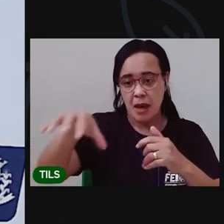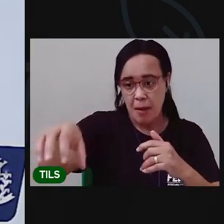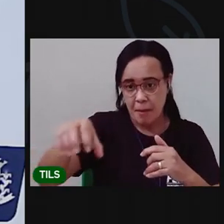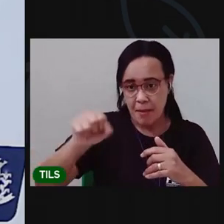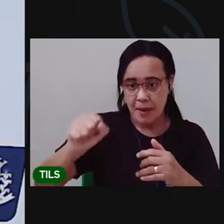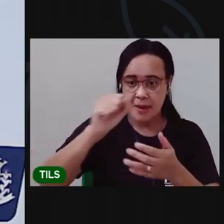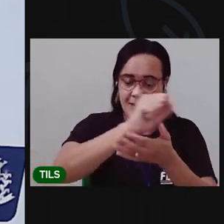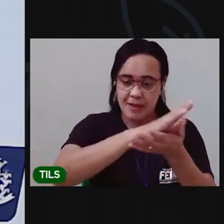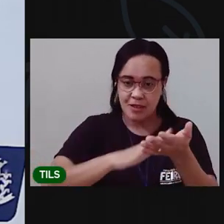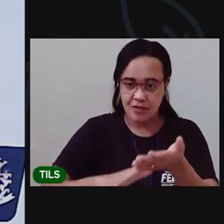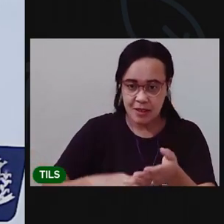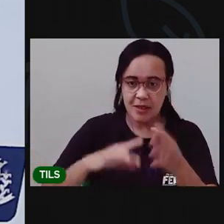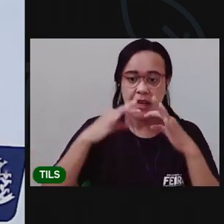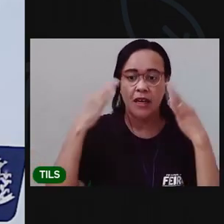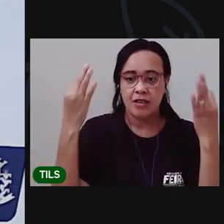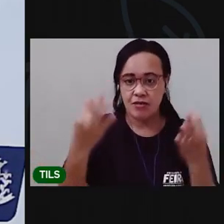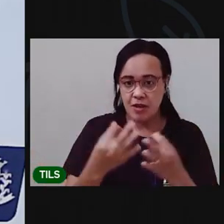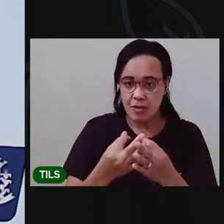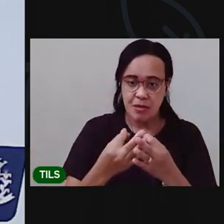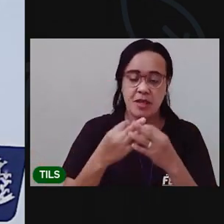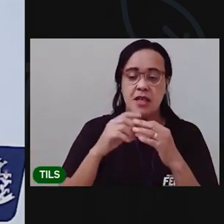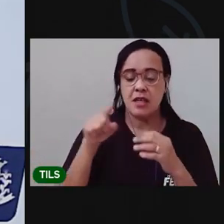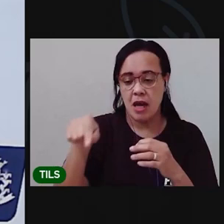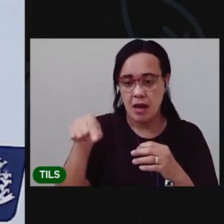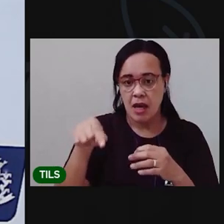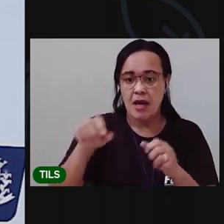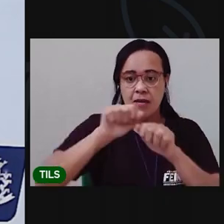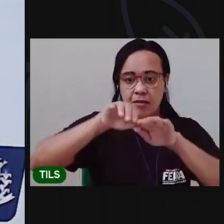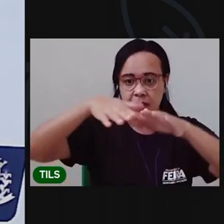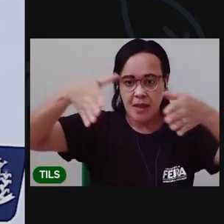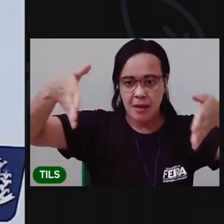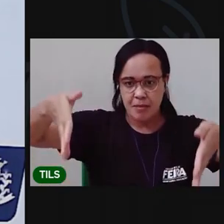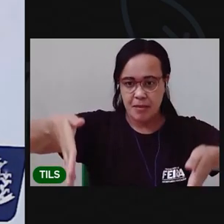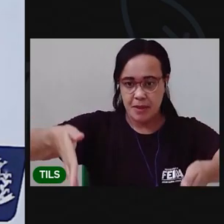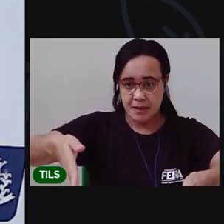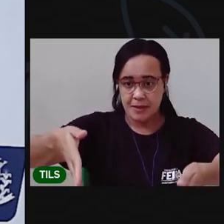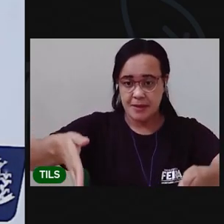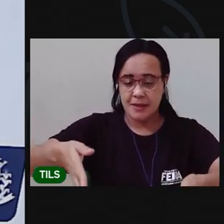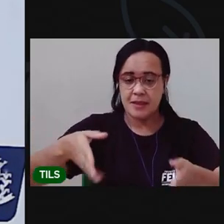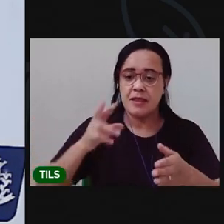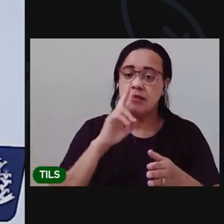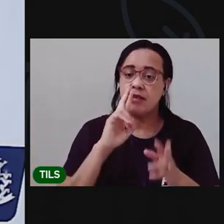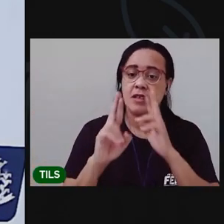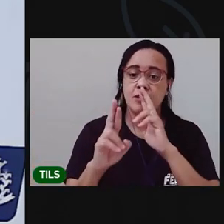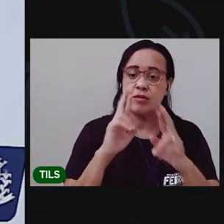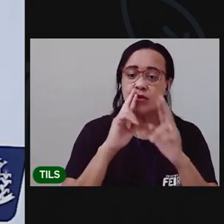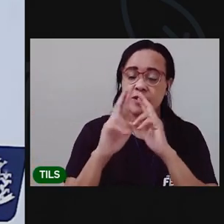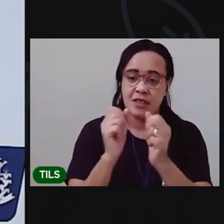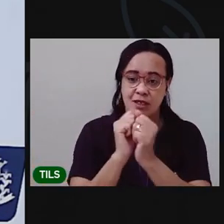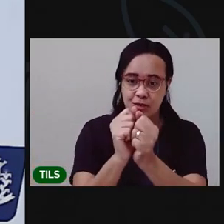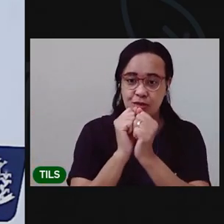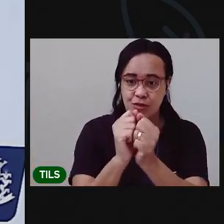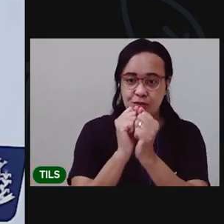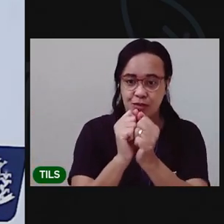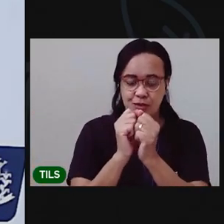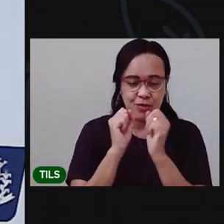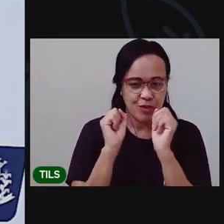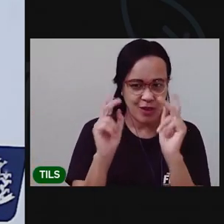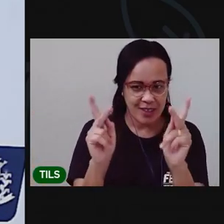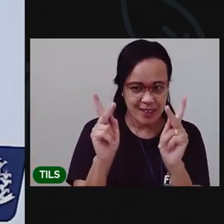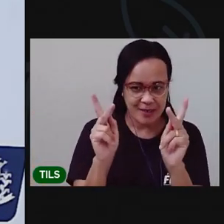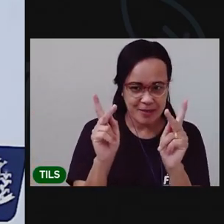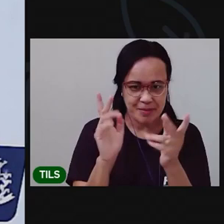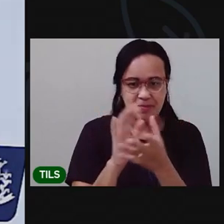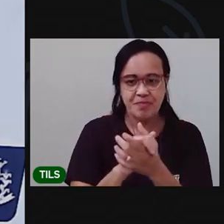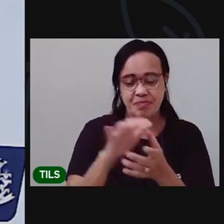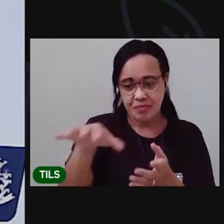te dar, e você já deixa aí na sua mesa, porque a gente vai respondê-las juntas, tá bom?